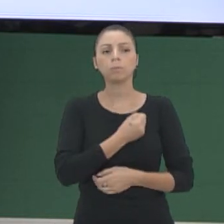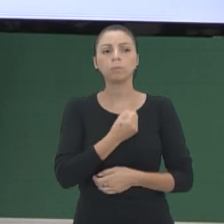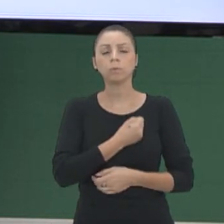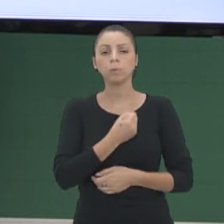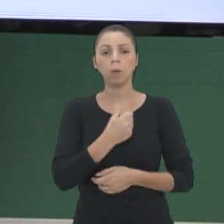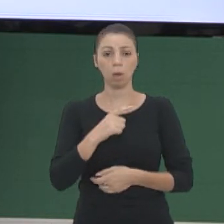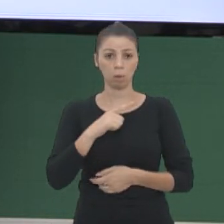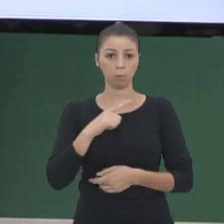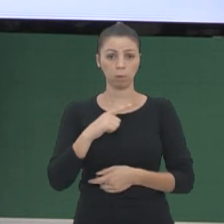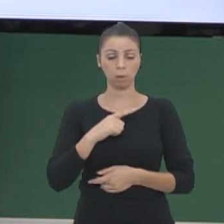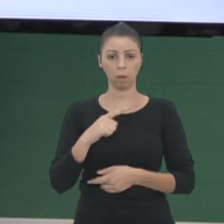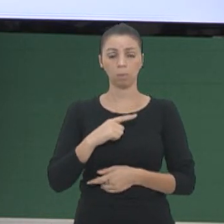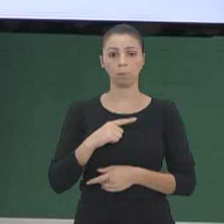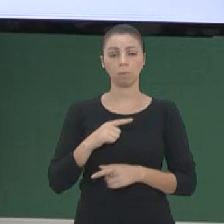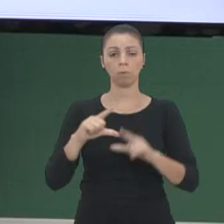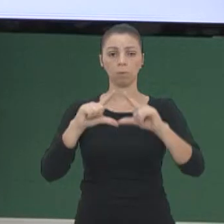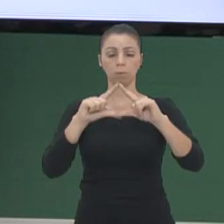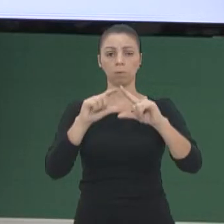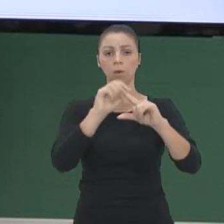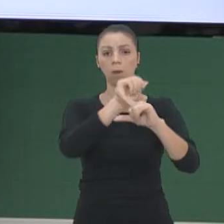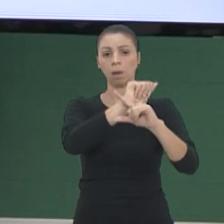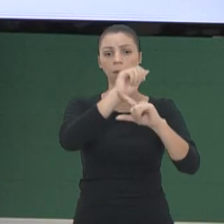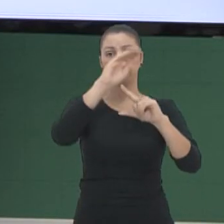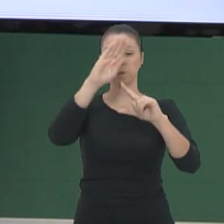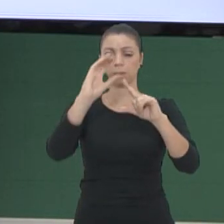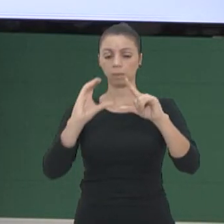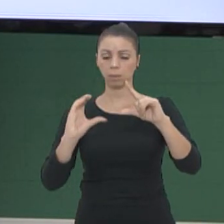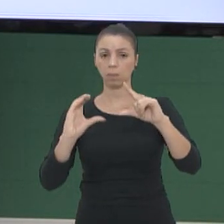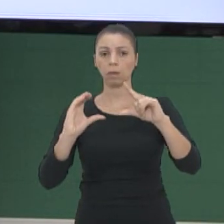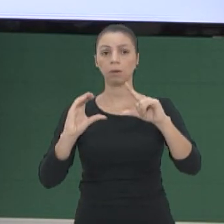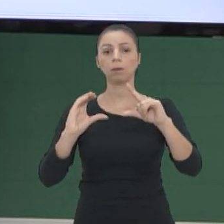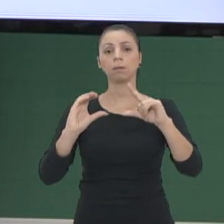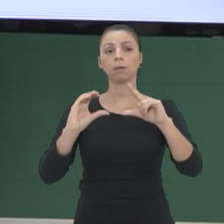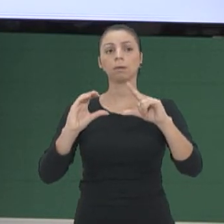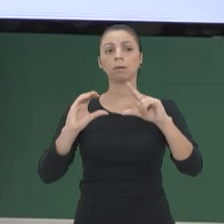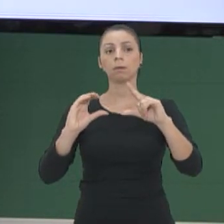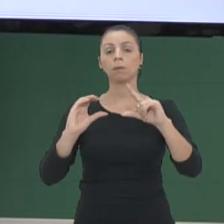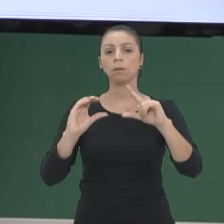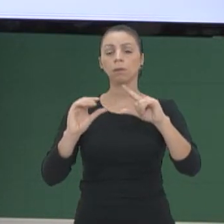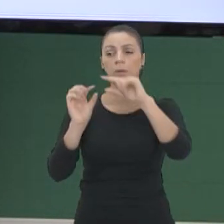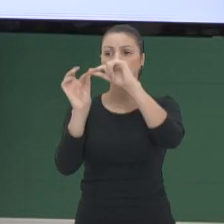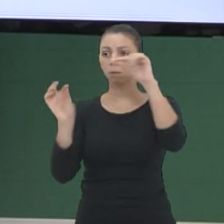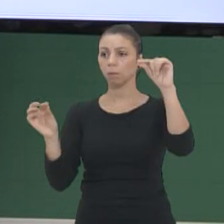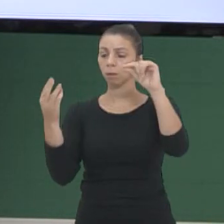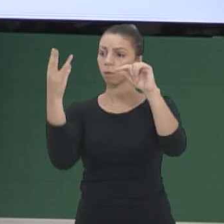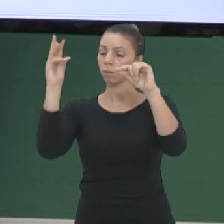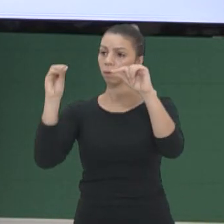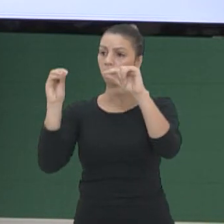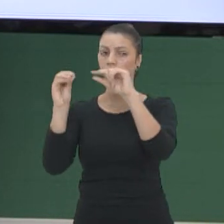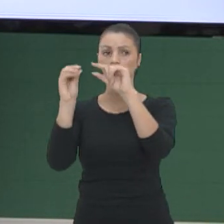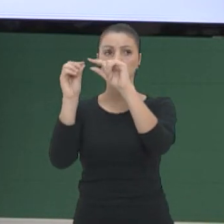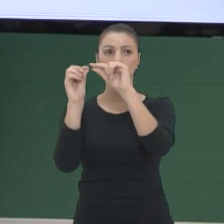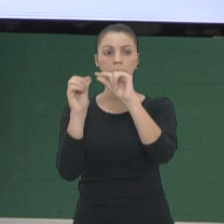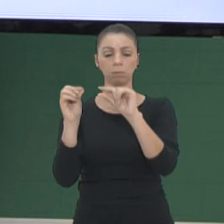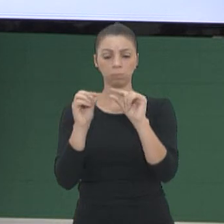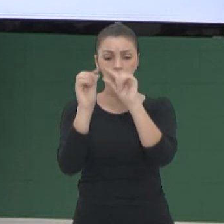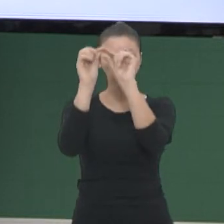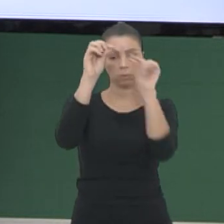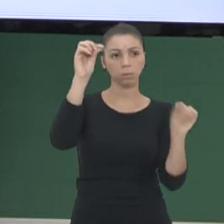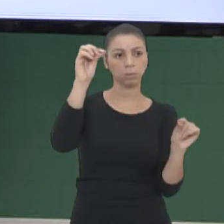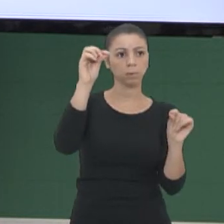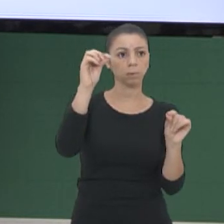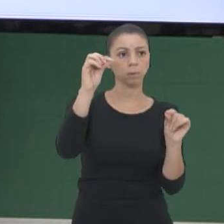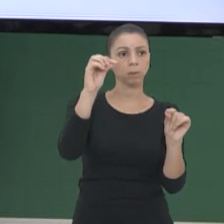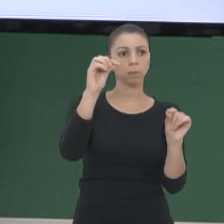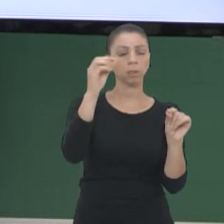ABC, eu tenho um dos lados igual a 30, o outro é igual a 6x e o outro eu não